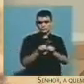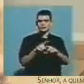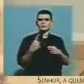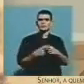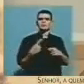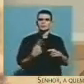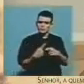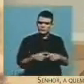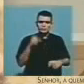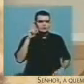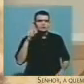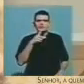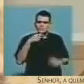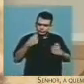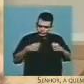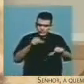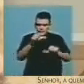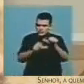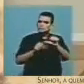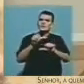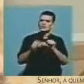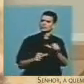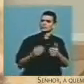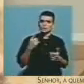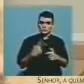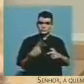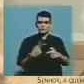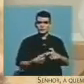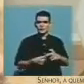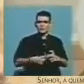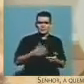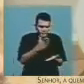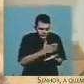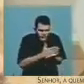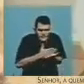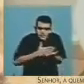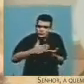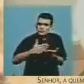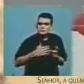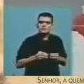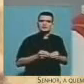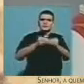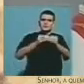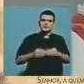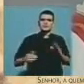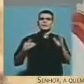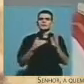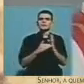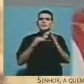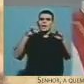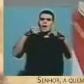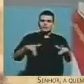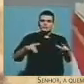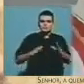pedindo, repito, da primeira à última oração dessa solenidade.